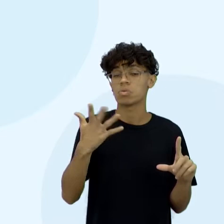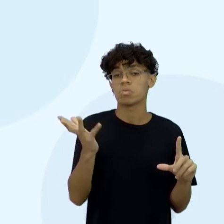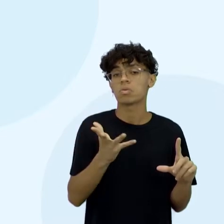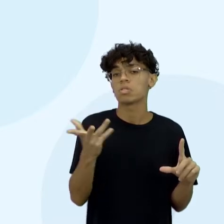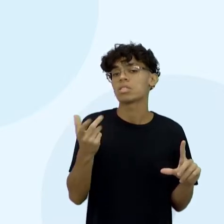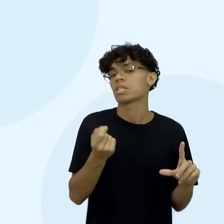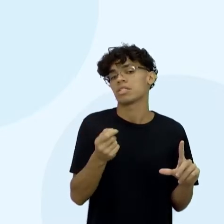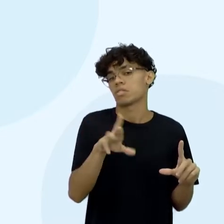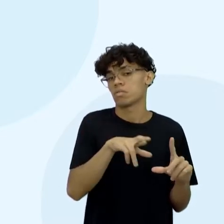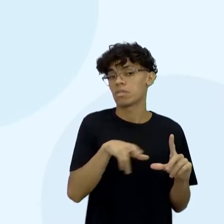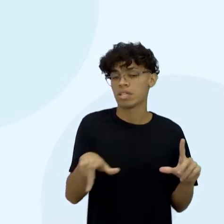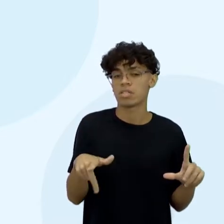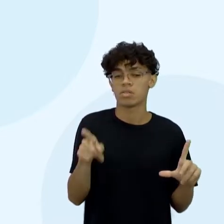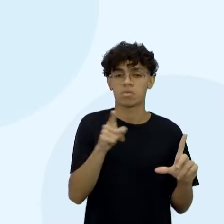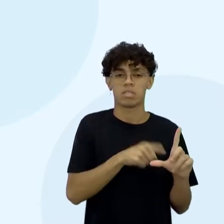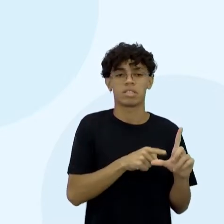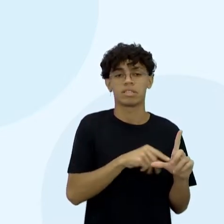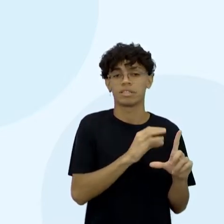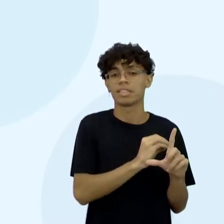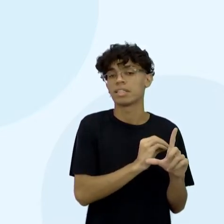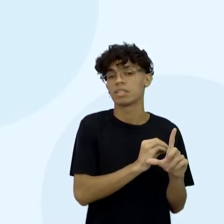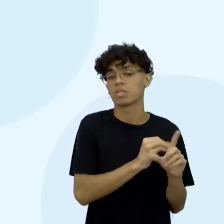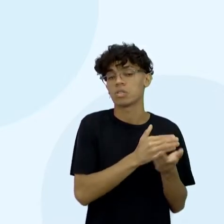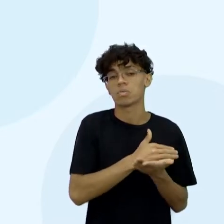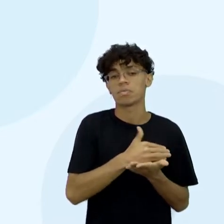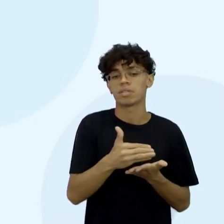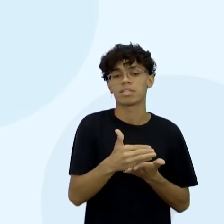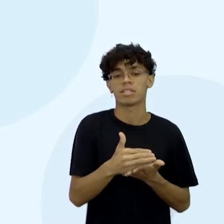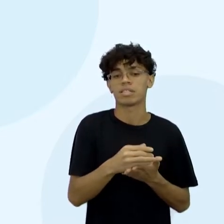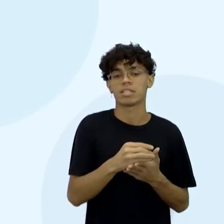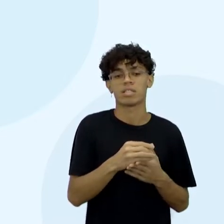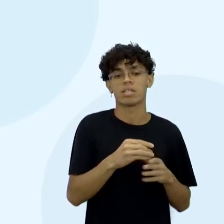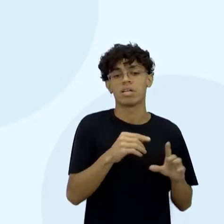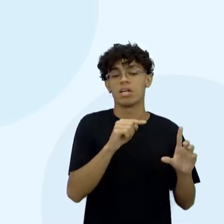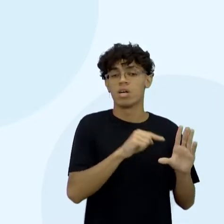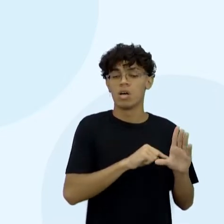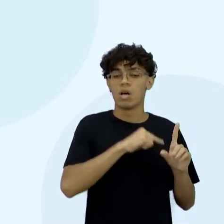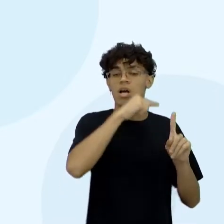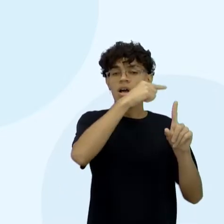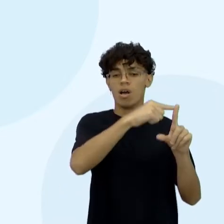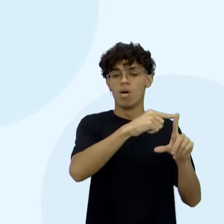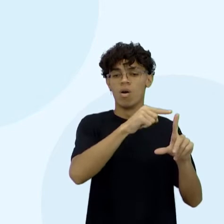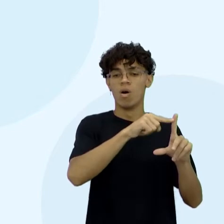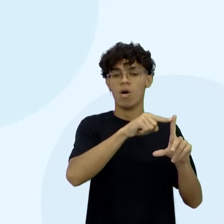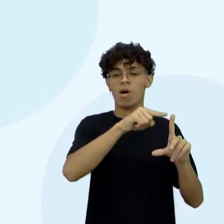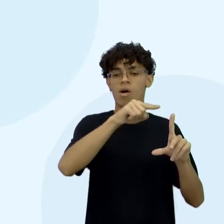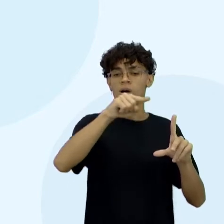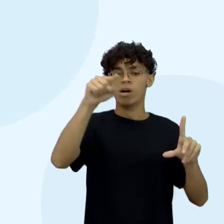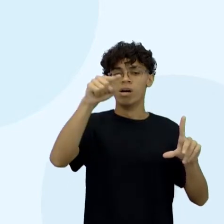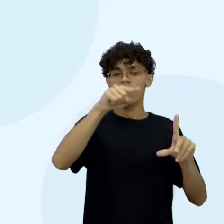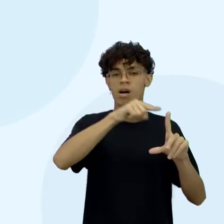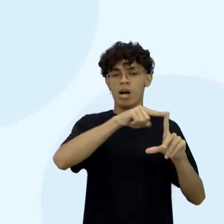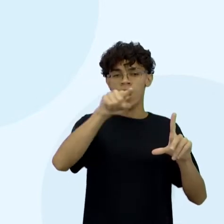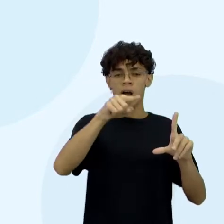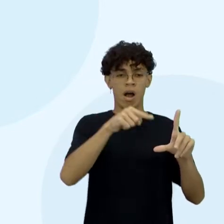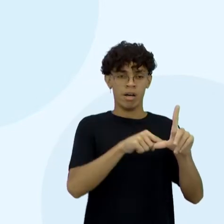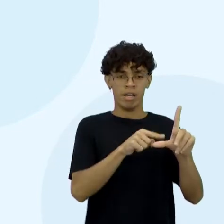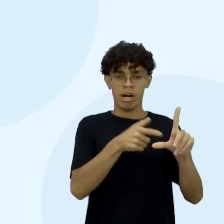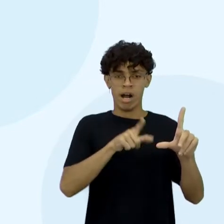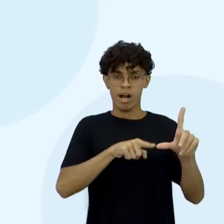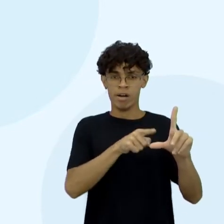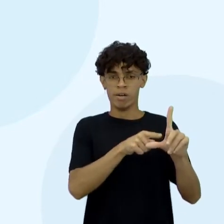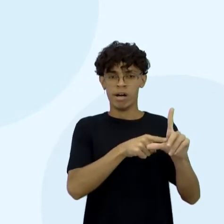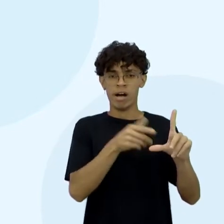em vez de o gráfico começar lá no zero, ele vai subir um pouquinho, começar mais em cima, tá bom? É essa a ideia que a gente